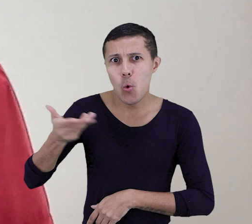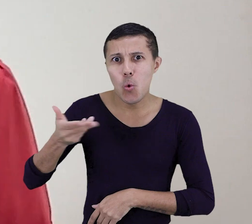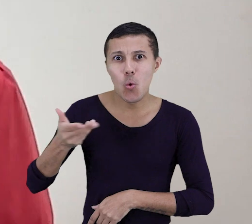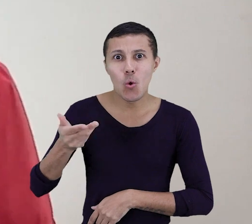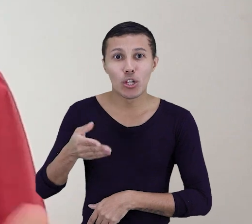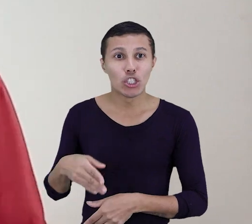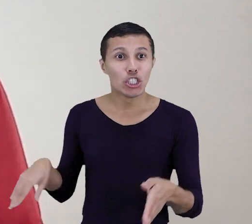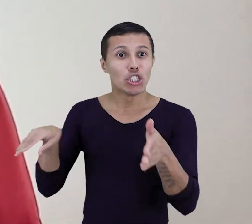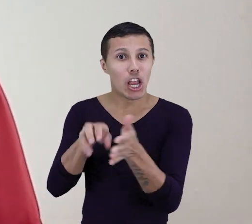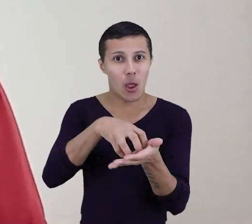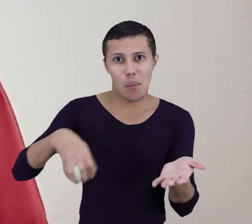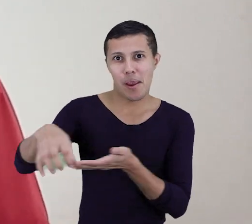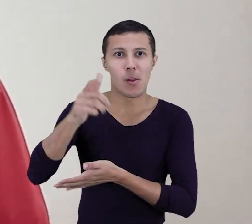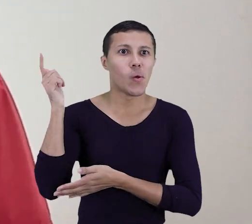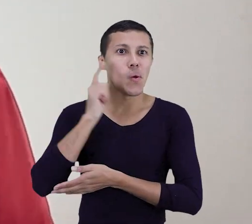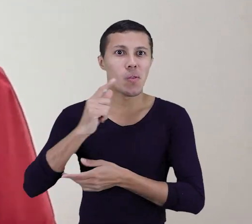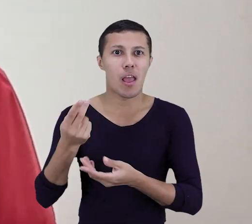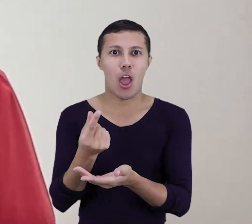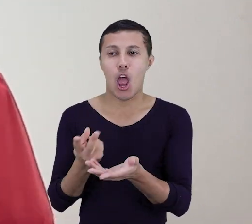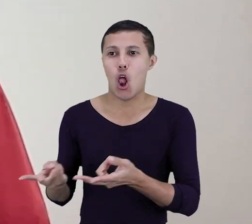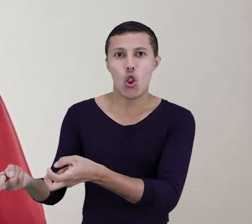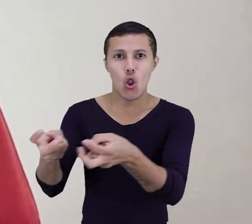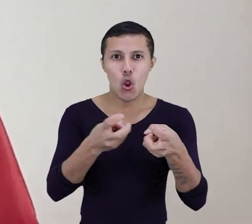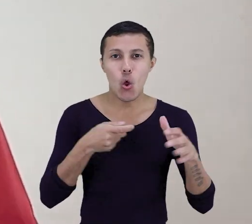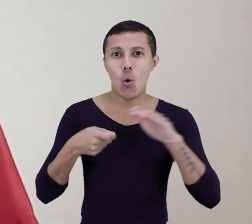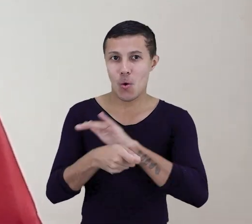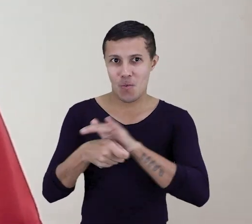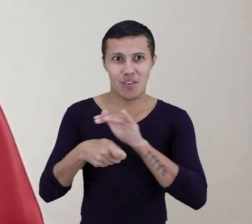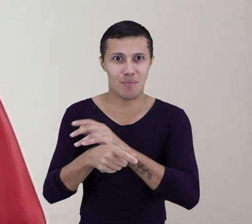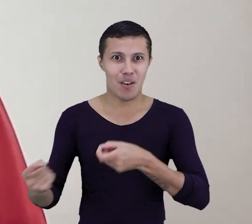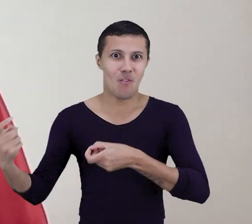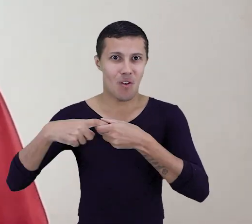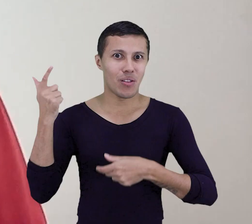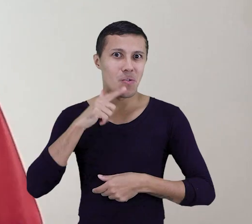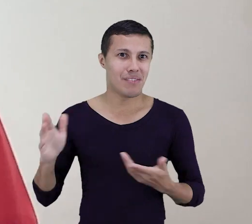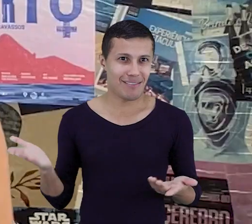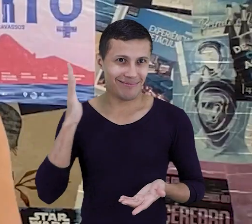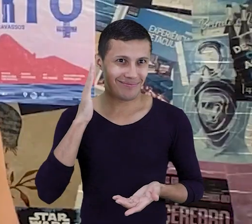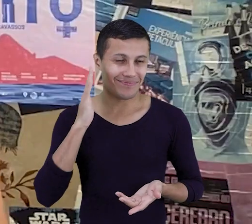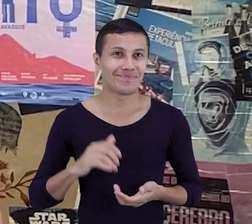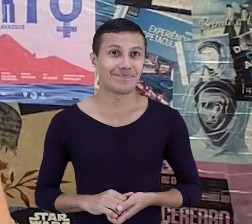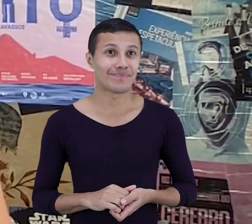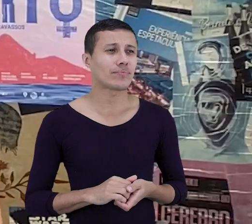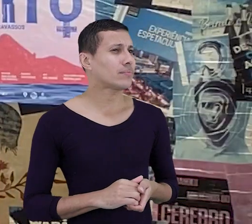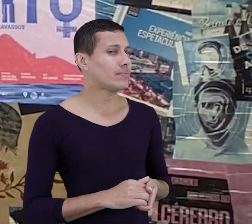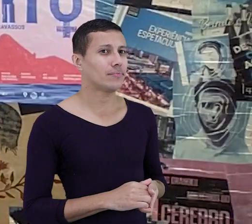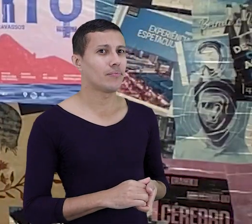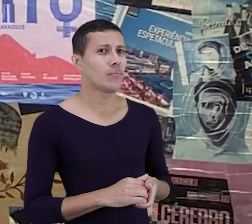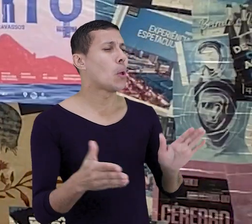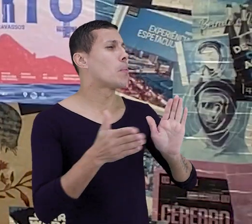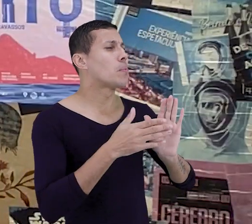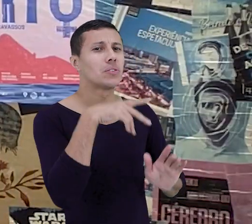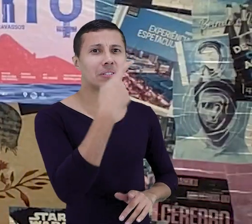chega no mercado, mais rápido ela consegue ter aquele retorno daquele investimento que ela colocou naquela pesquisa, né? E onde é que mora o seu